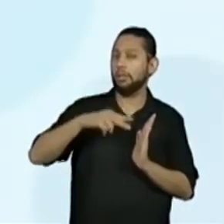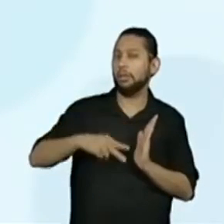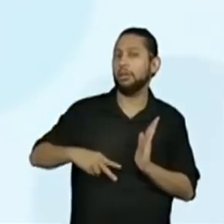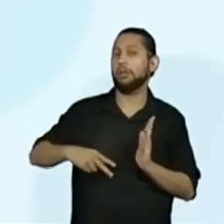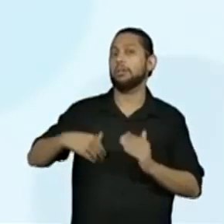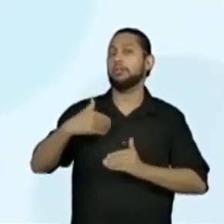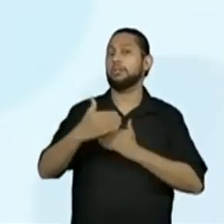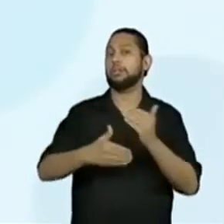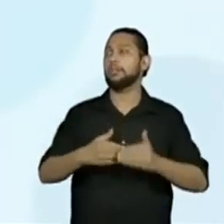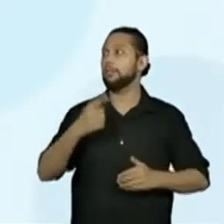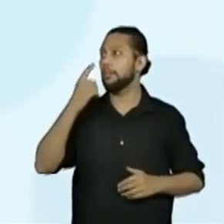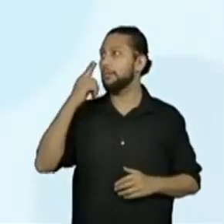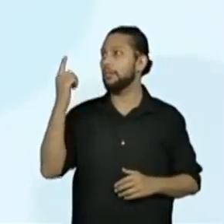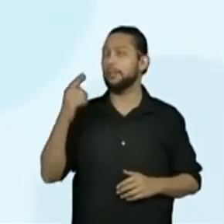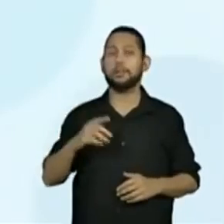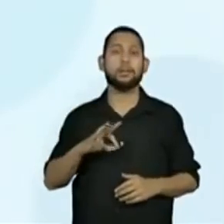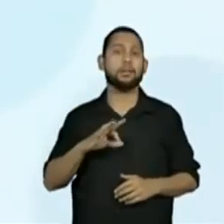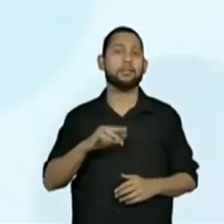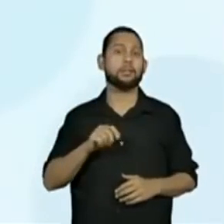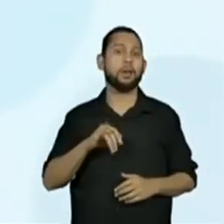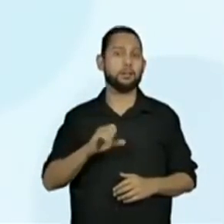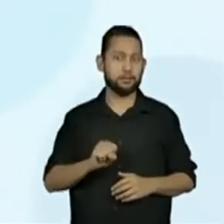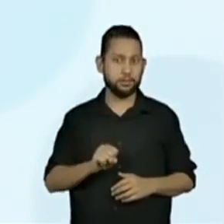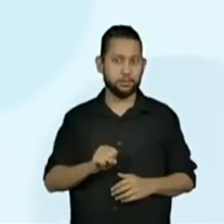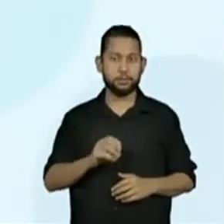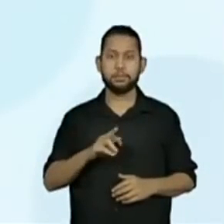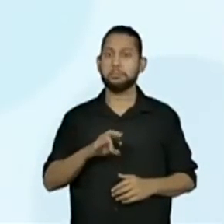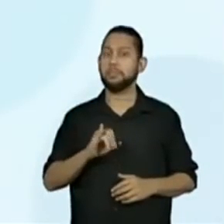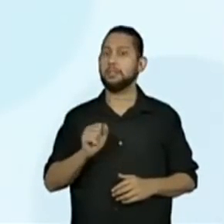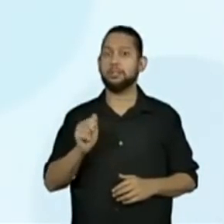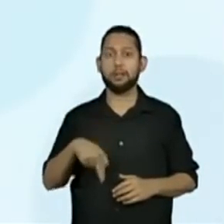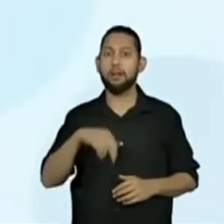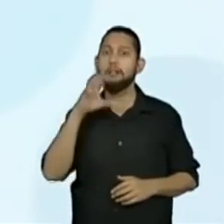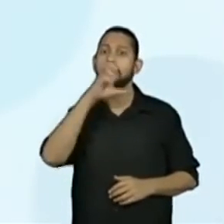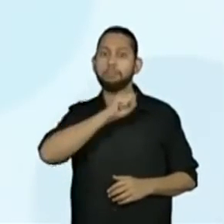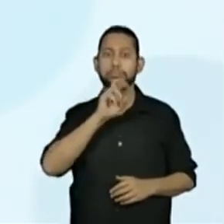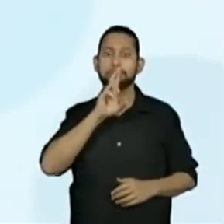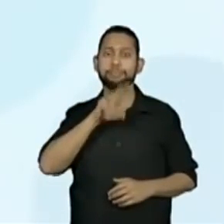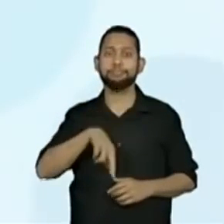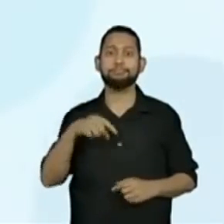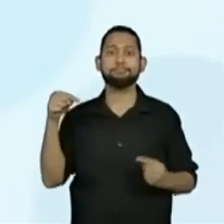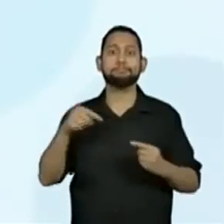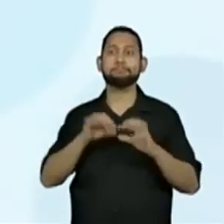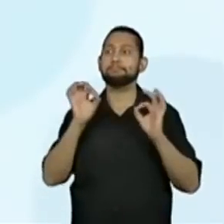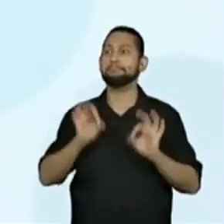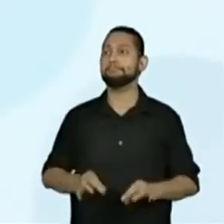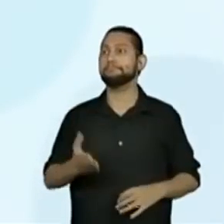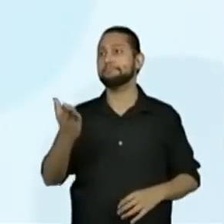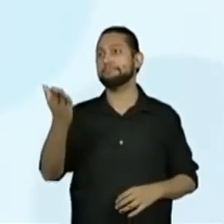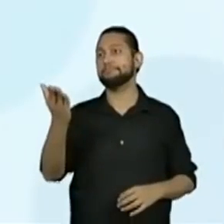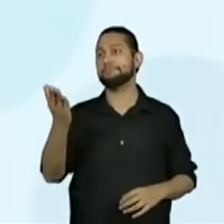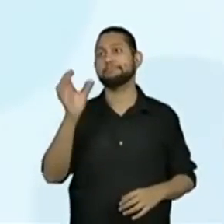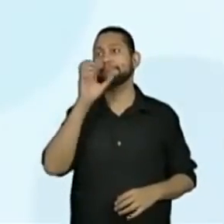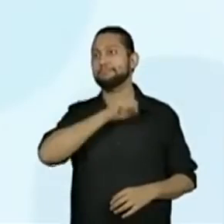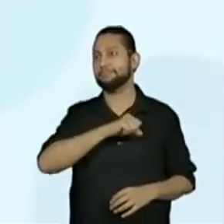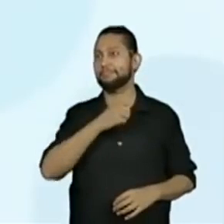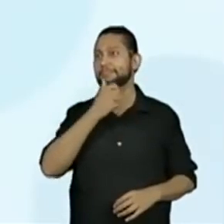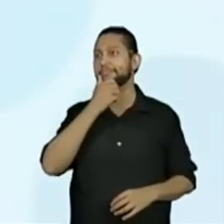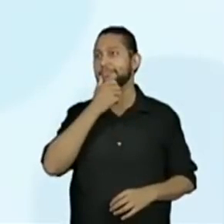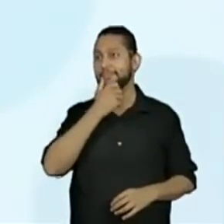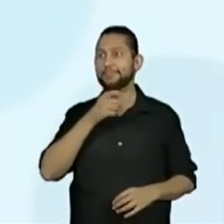e aí Olha já tô vendo que a Thaís e o Brian já foram bem rapidinhos Já colocaram ali o resultado